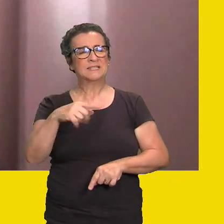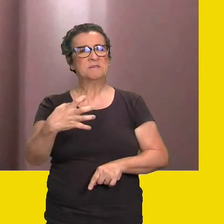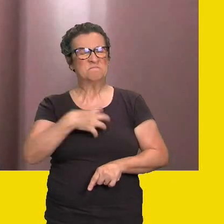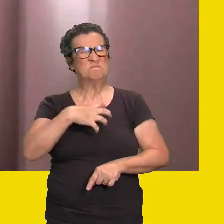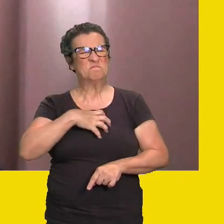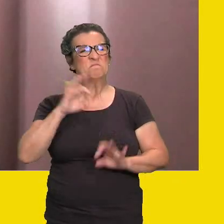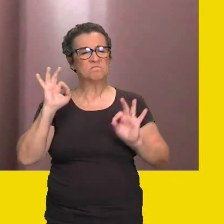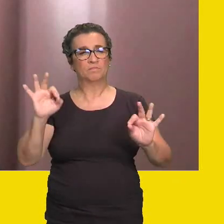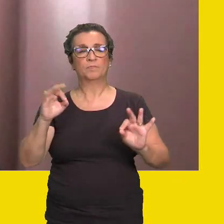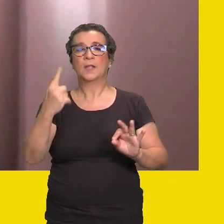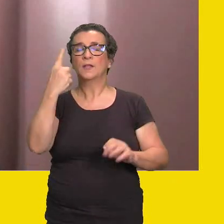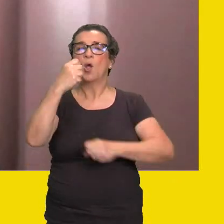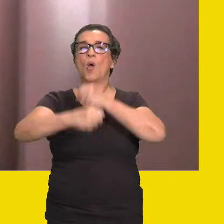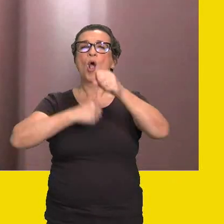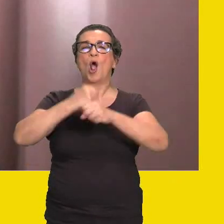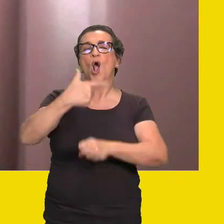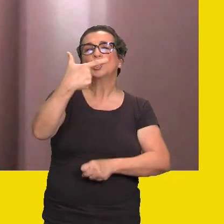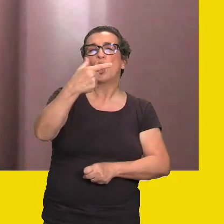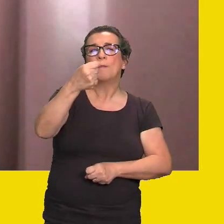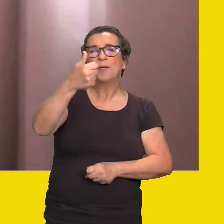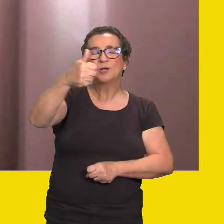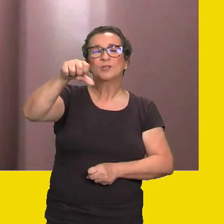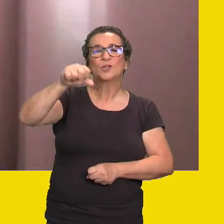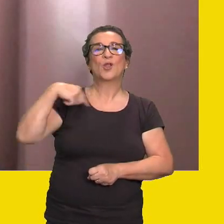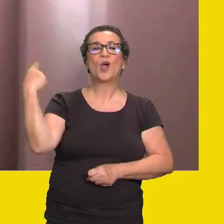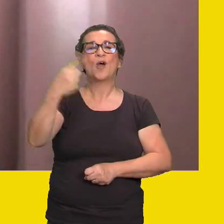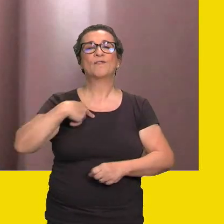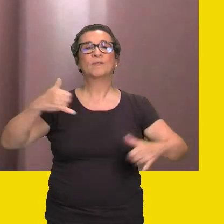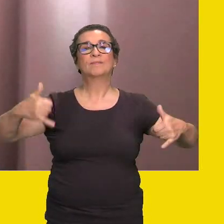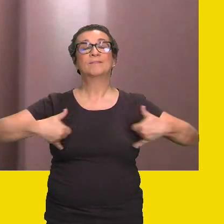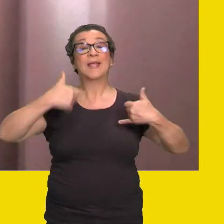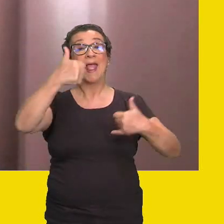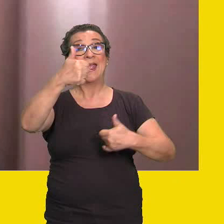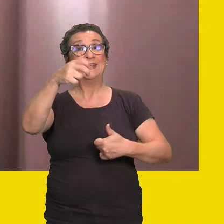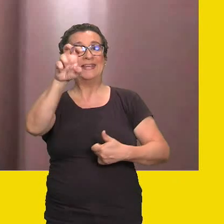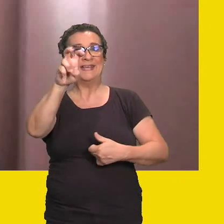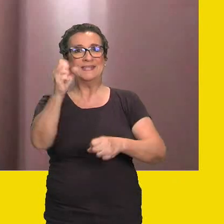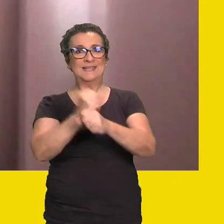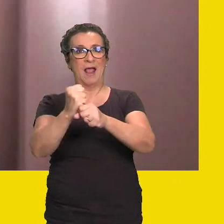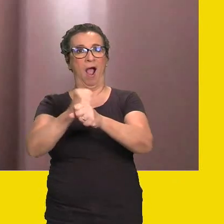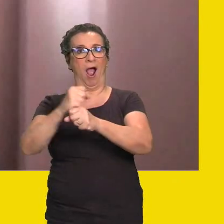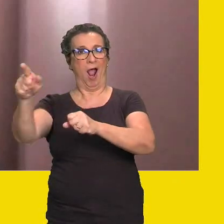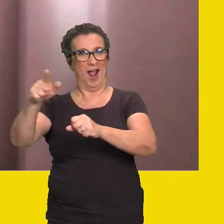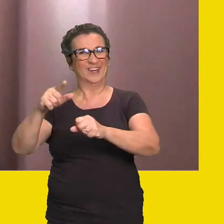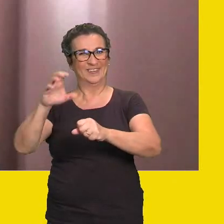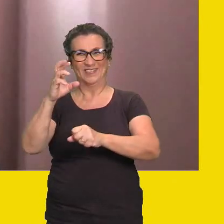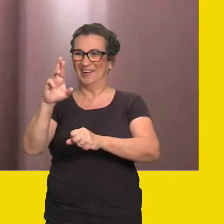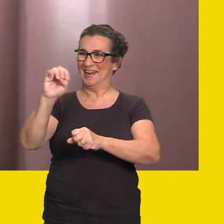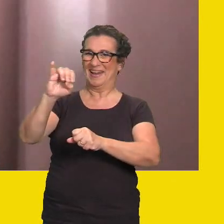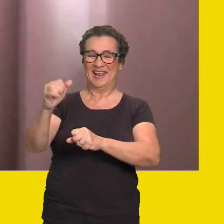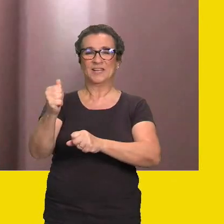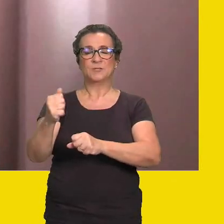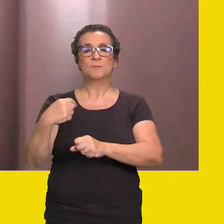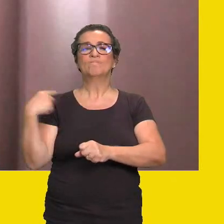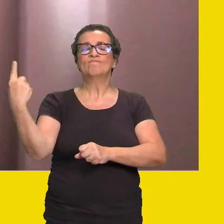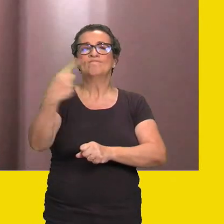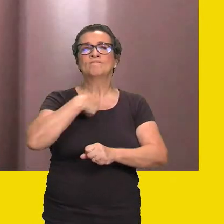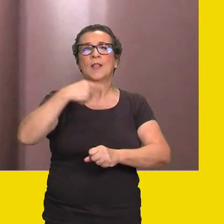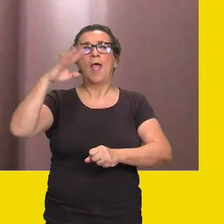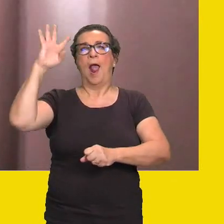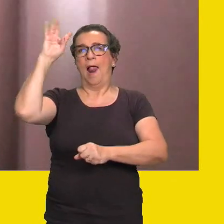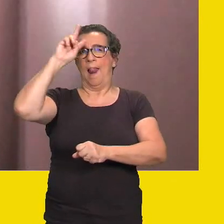que a gente comemorou, em 2019, a gente comemorou o aniversário de 15 anos do CREJA, né? E a gente trabalhou ali sobre as